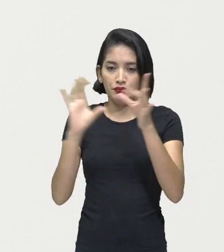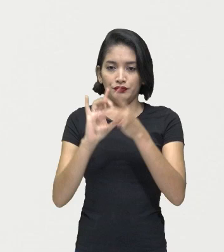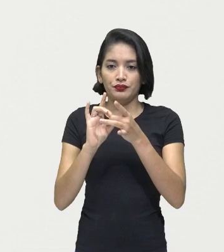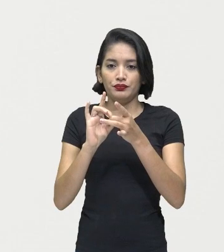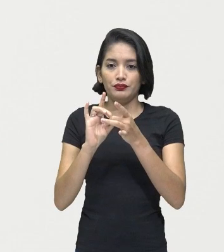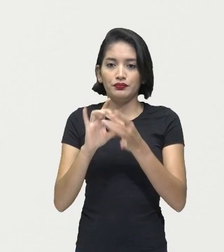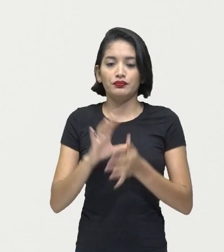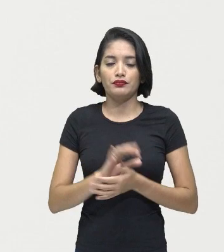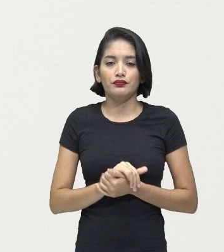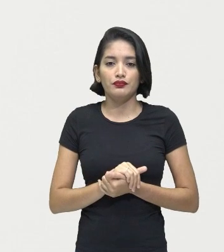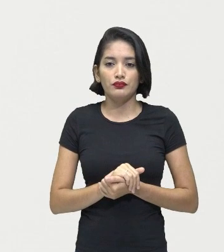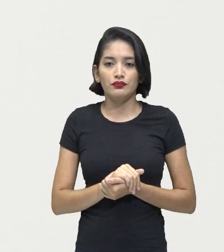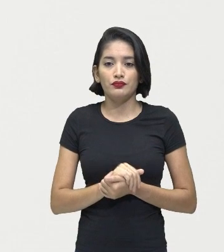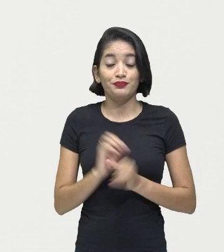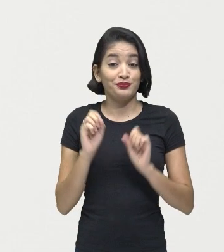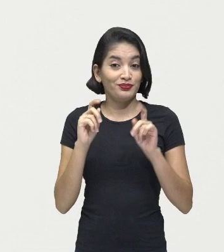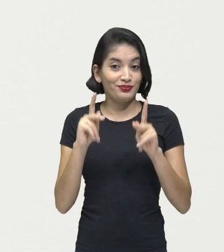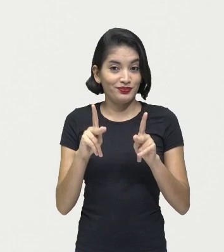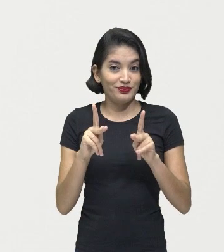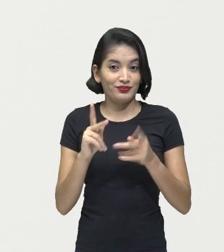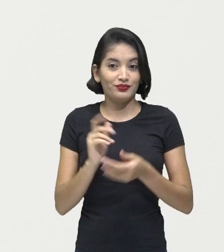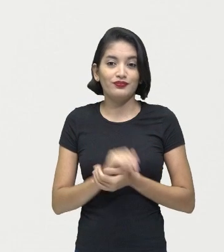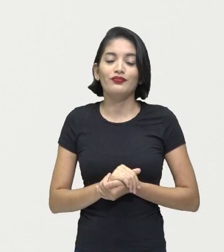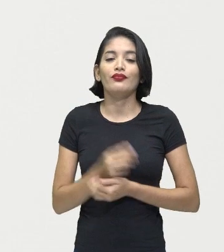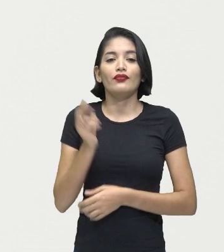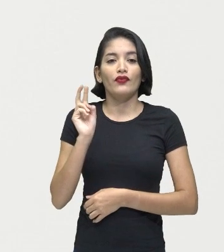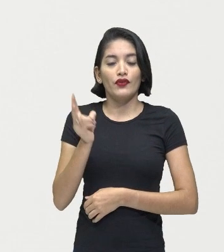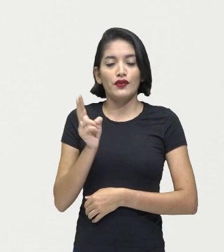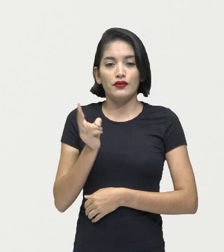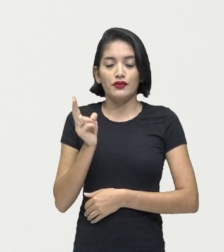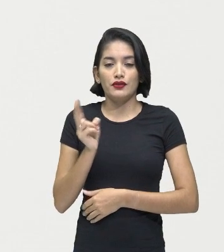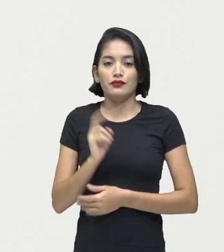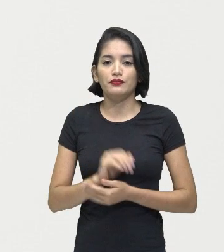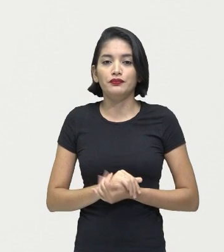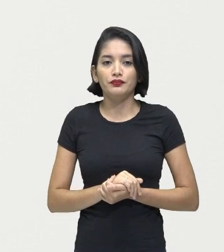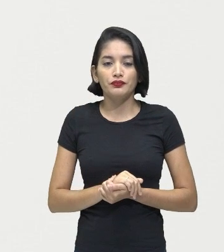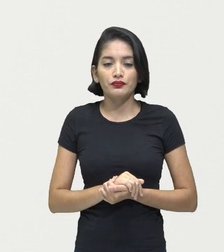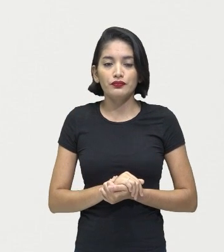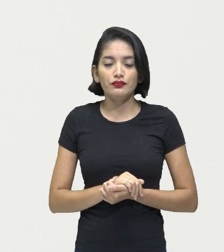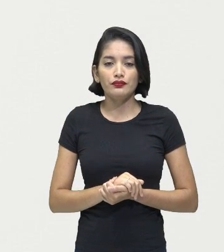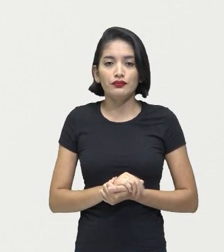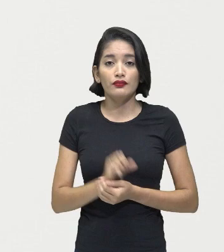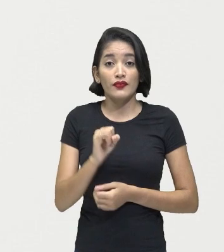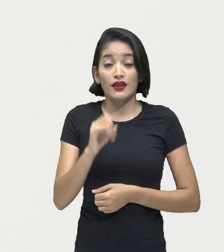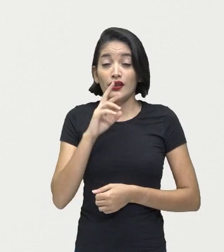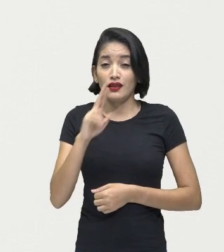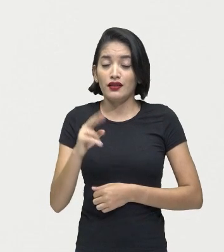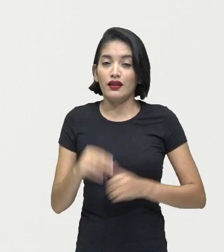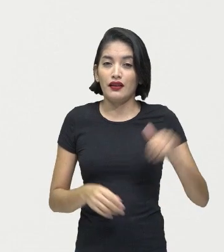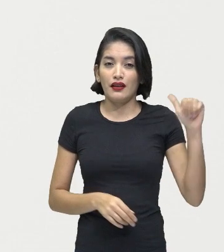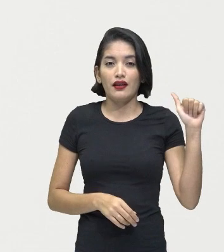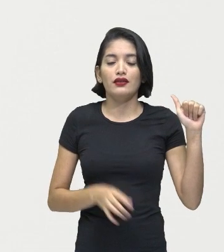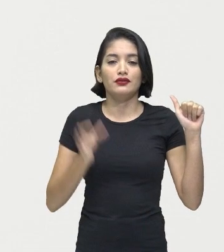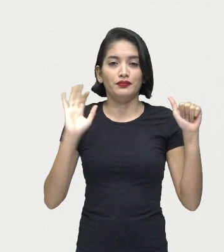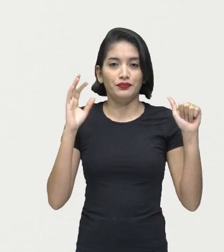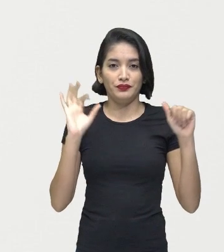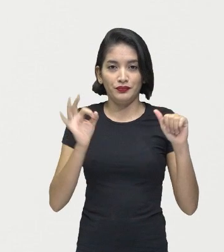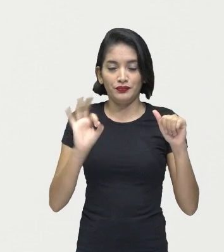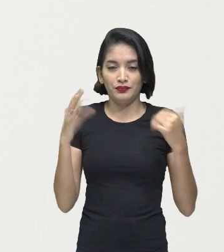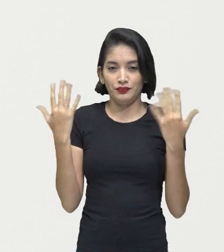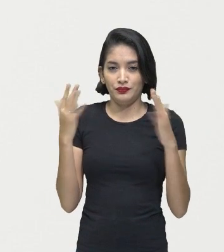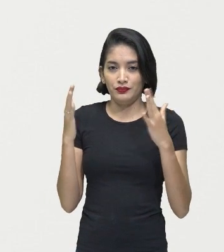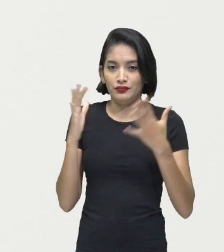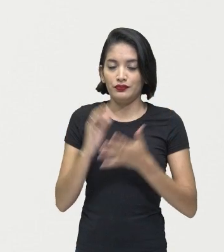e outra. Ok? Vamos seguir para o nosso gabarito. Quem marcou a letra A acertou, né? E